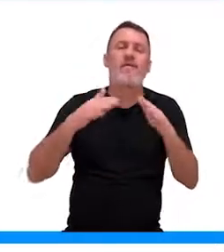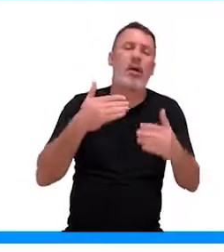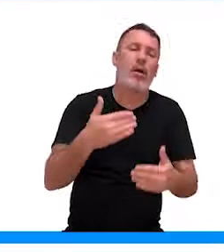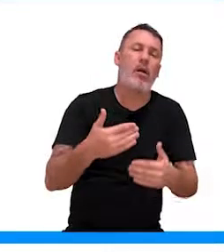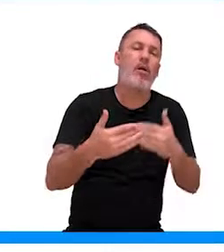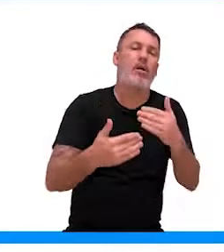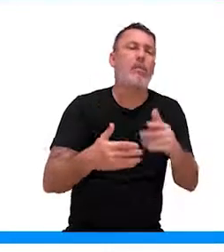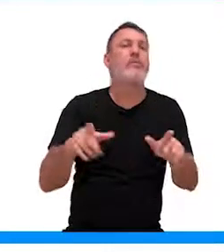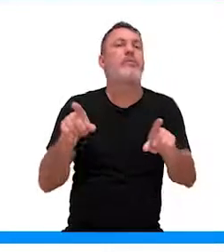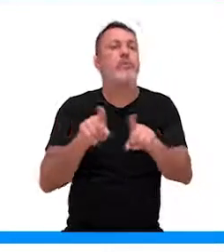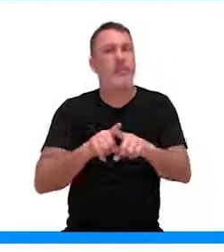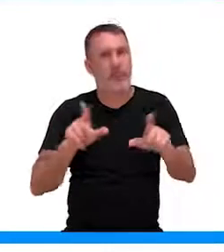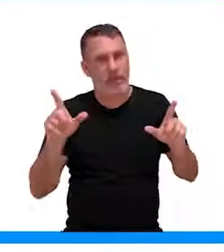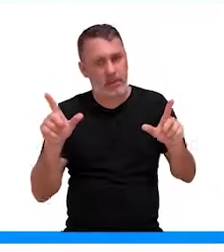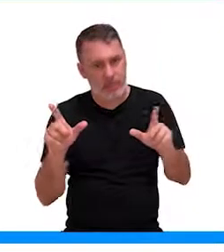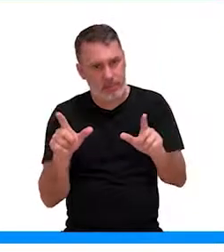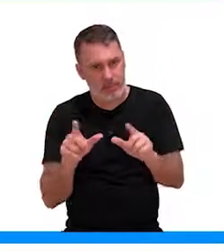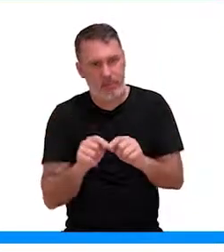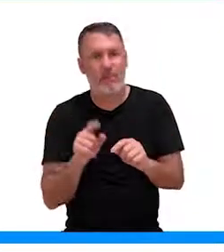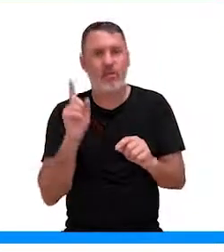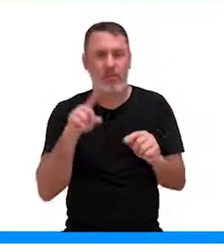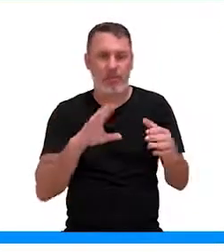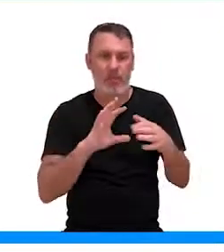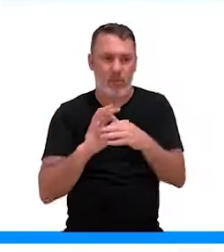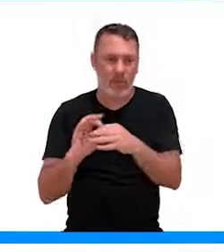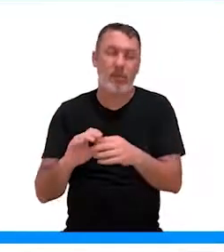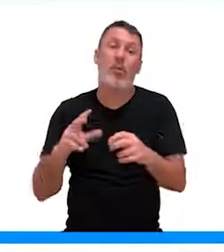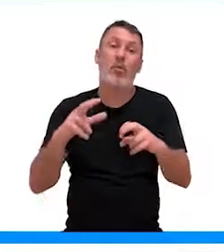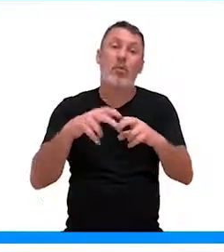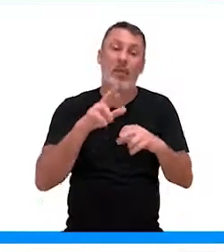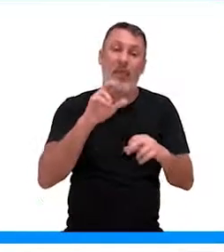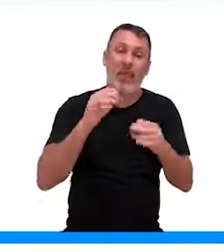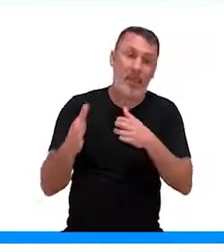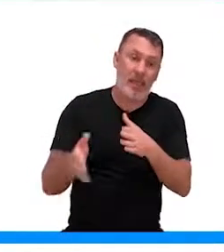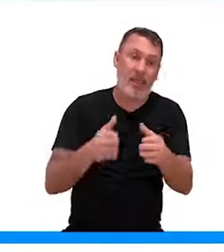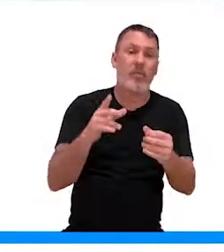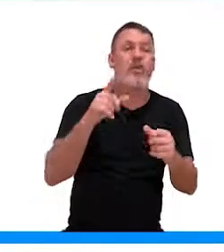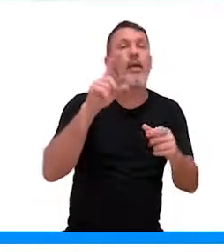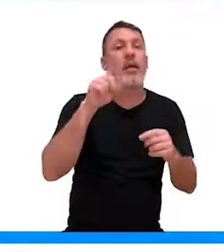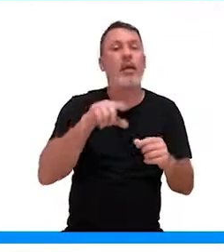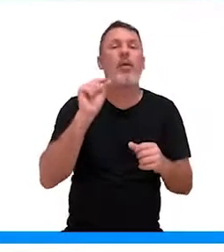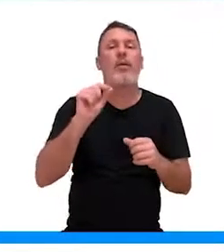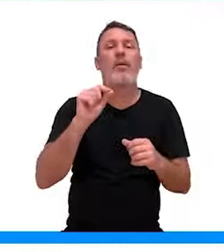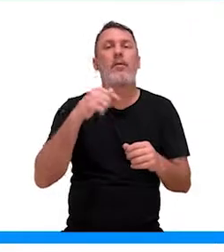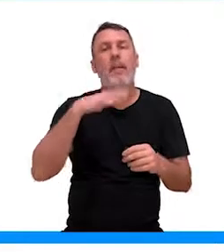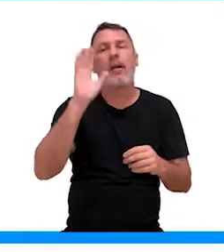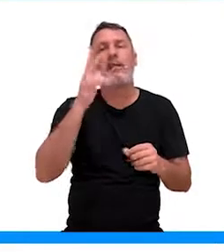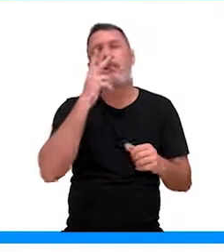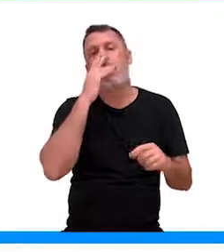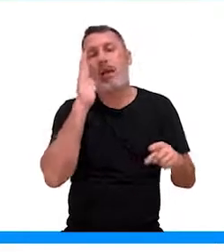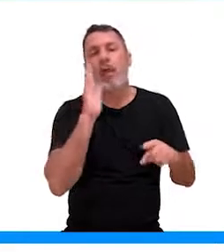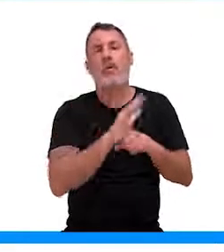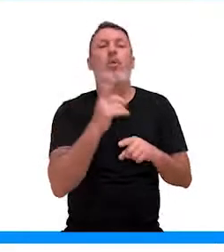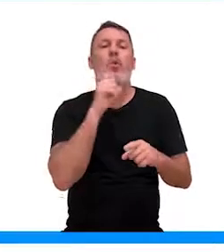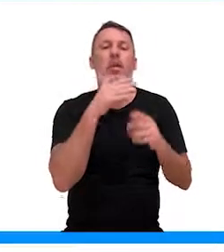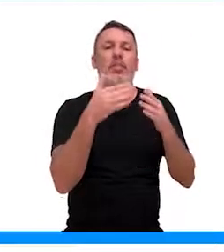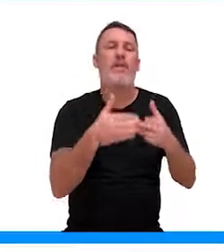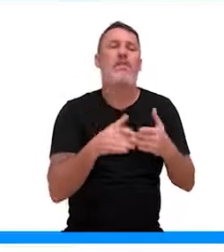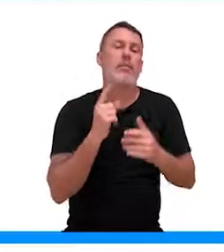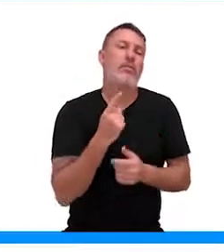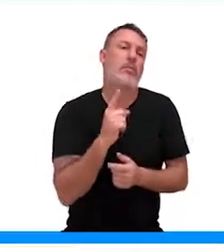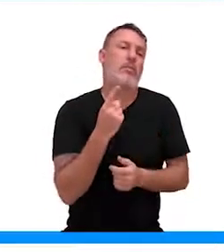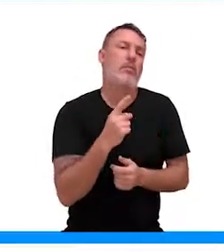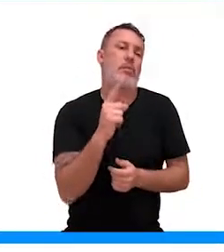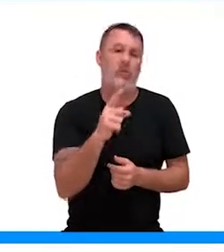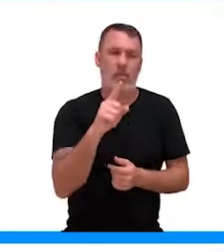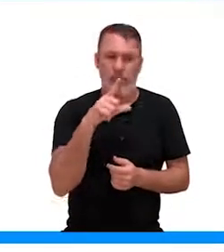erosivo também diminui nesse contexto. Por isso que rios de planície, por exemplo, são muito favoráveis à navegação, tudo bem? Nós vamos fazer